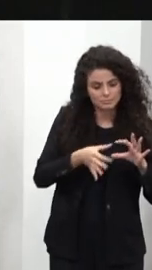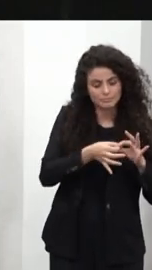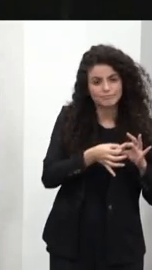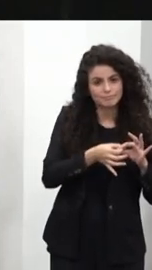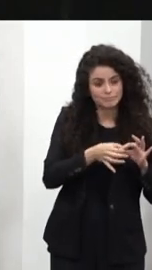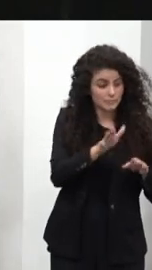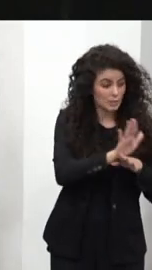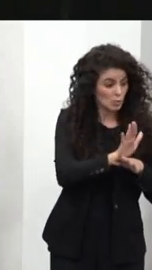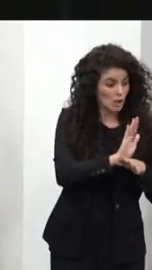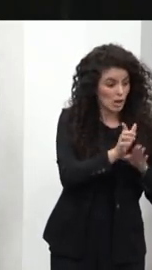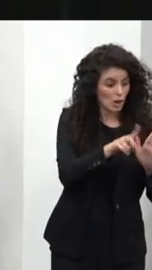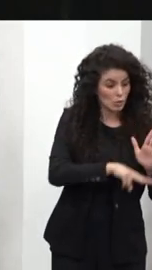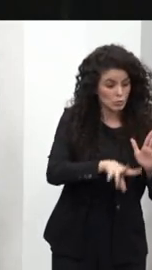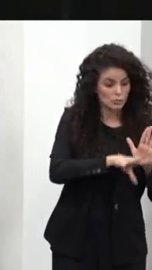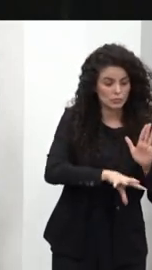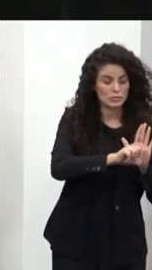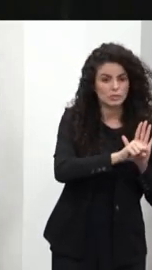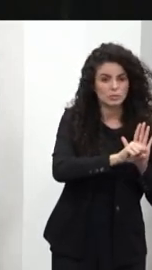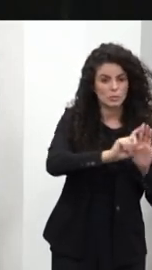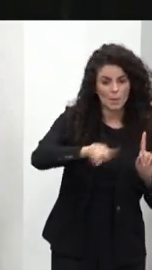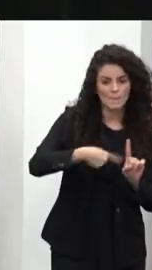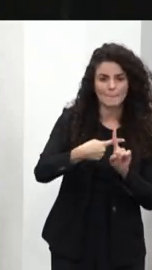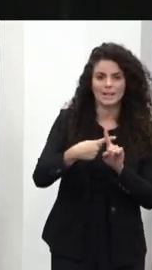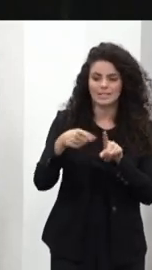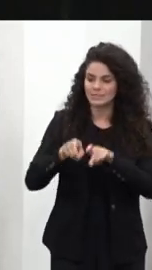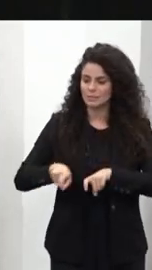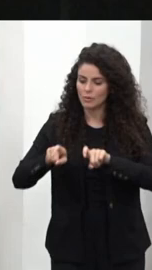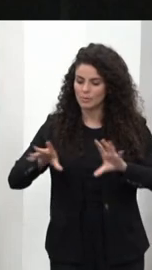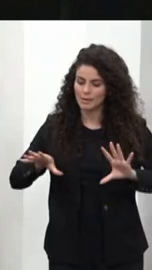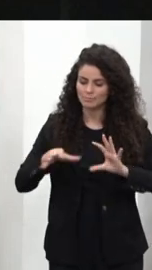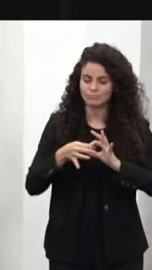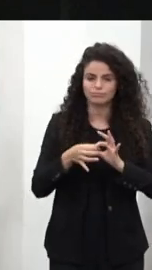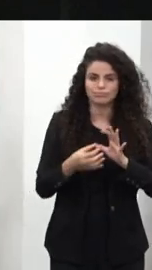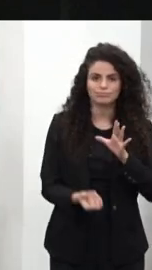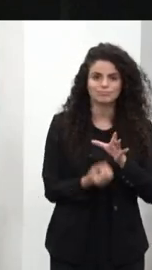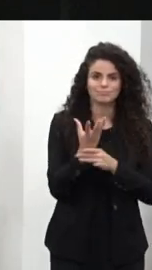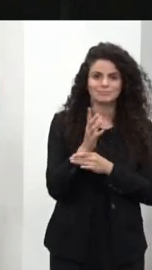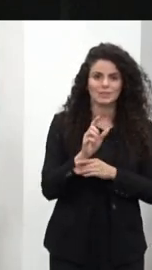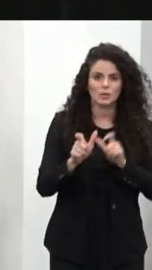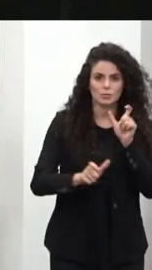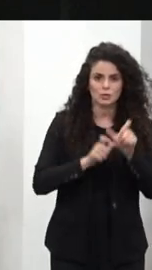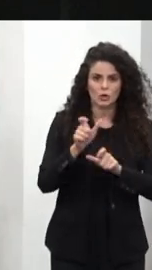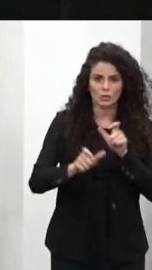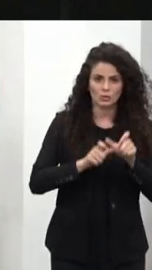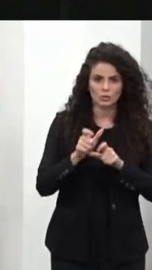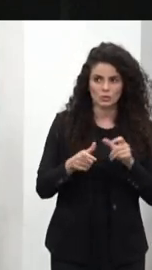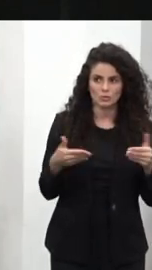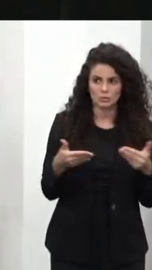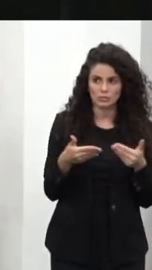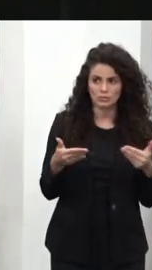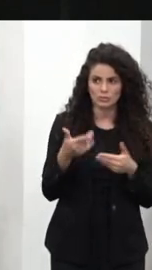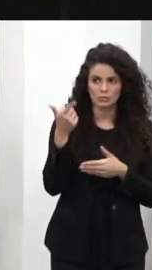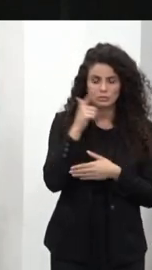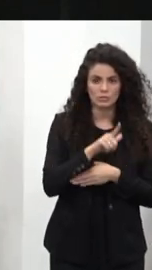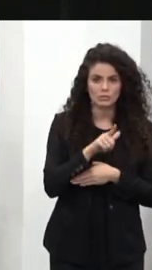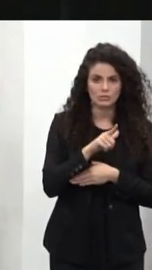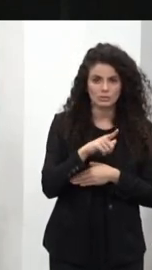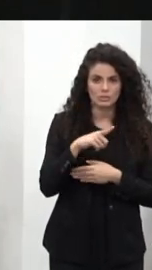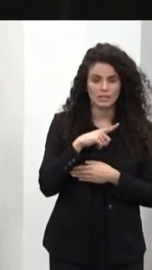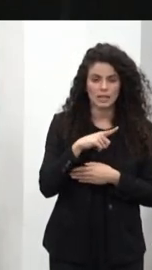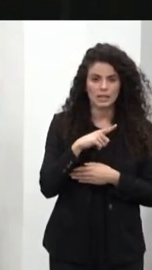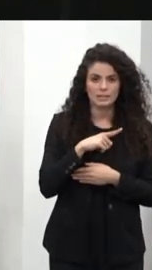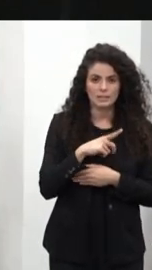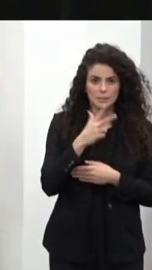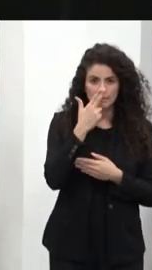audiovisual com a informática e hoje a gente transita por isso né E ao mesmo tempo somos órfãos